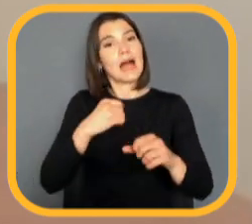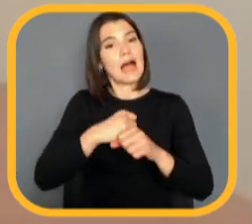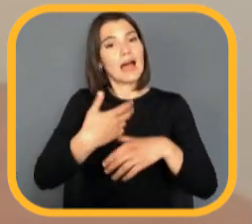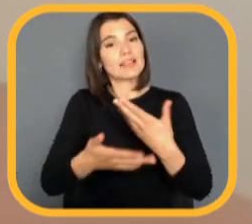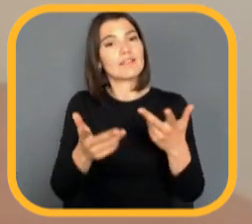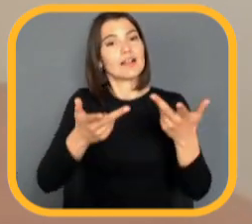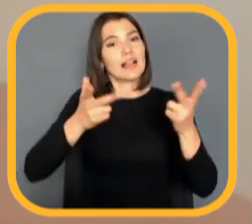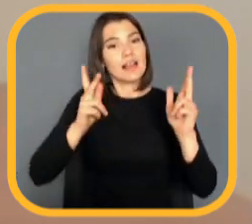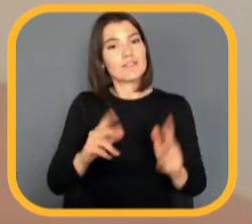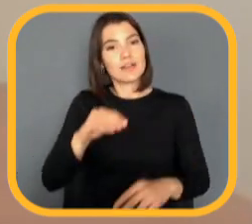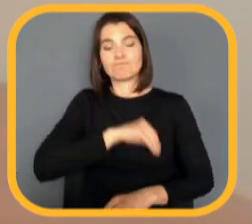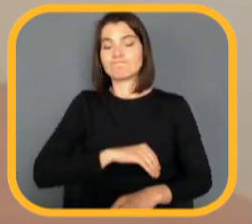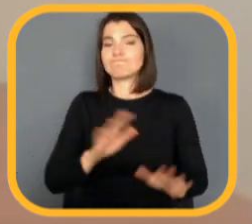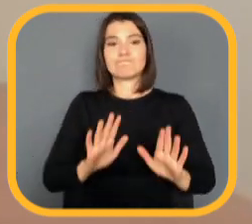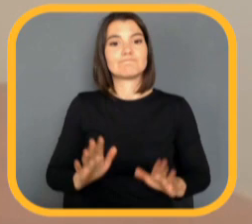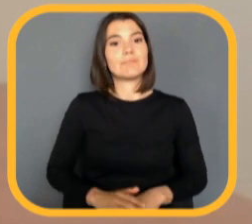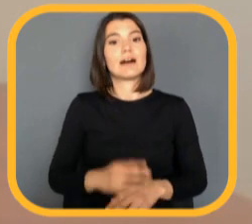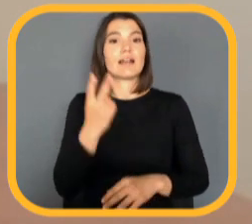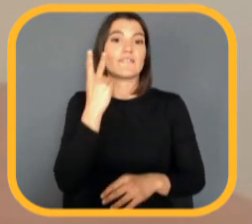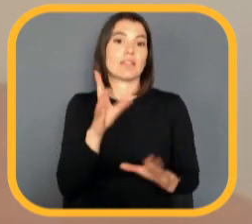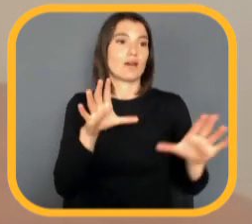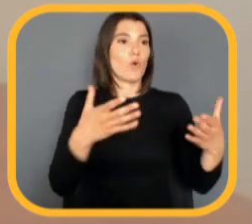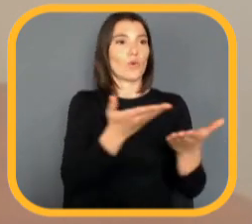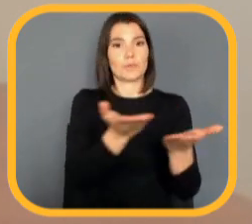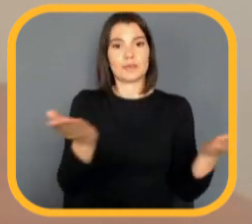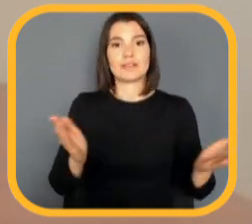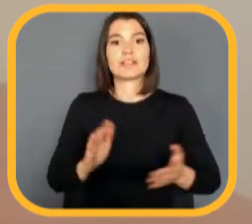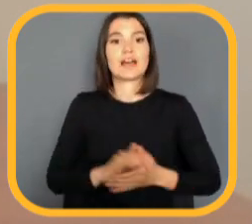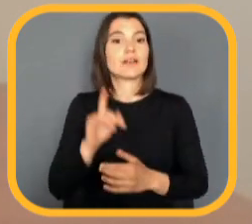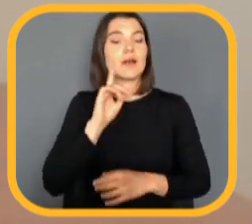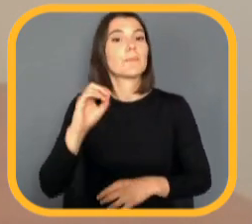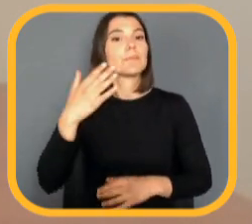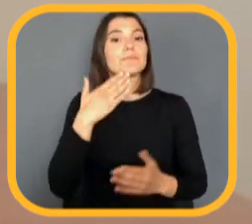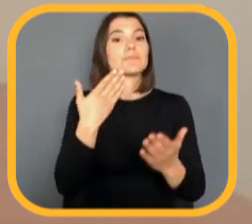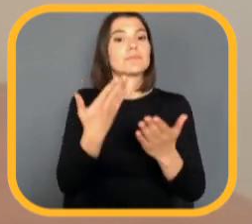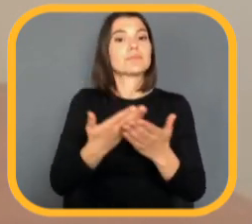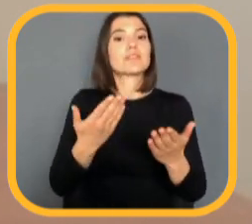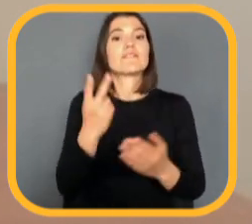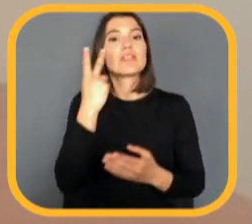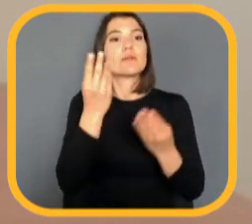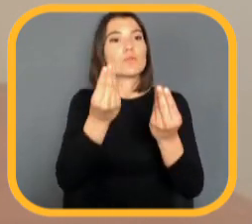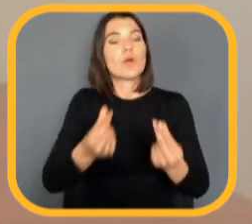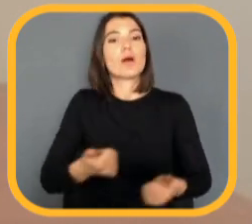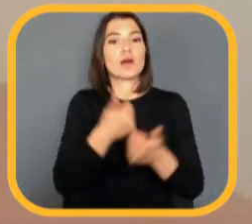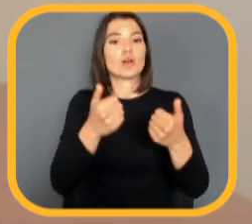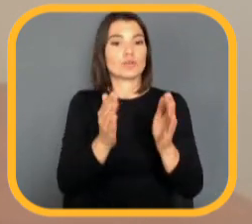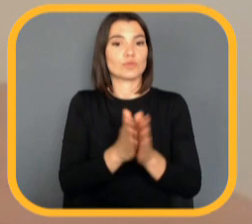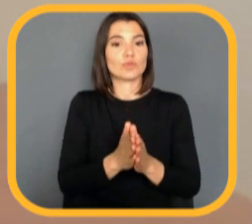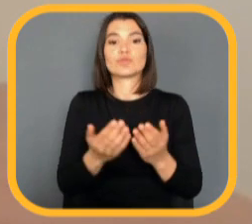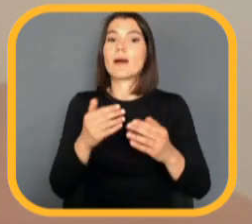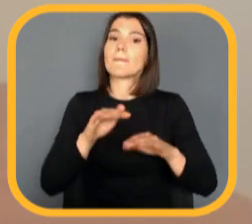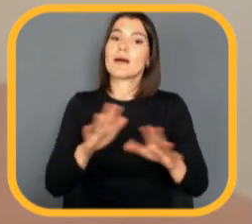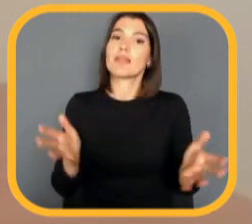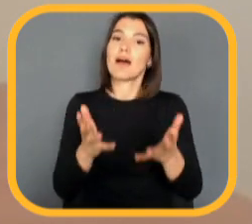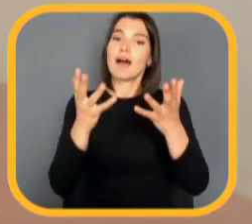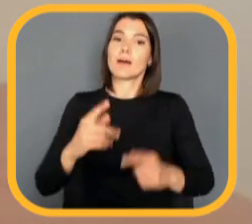de participação ativa, livre e não remunerada na vida das comunidades. Por um lado, contribui para a melhoria de qualidade de vida de todos. Por